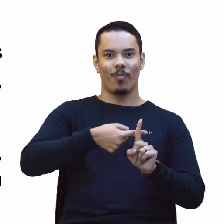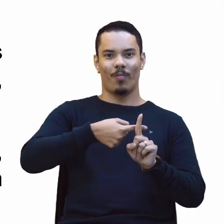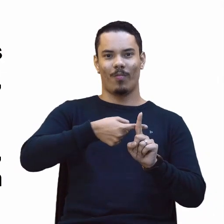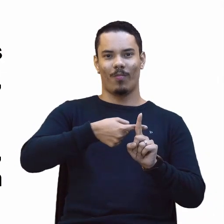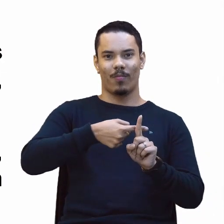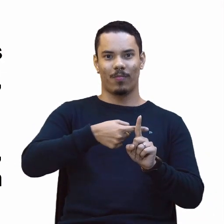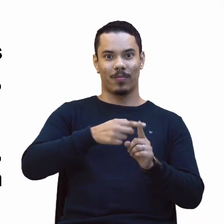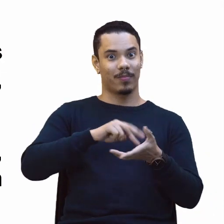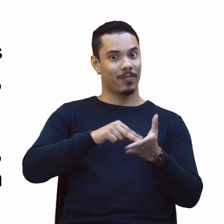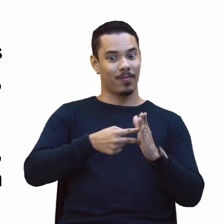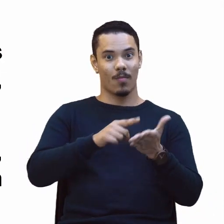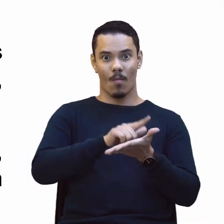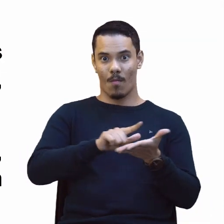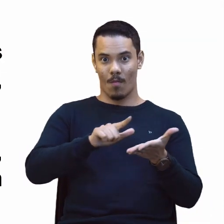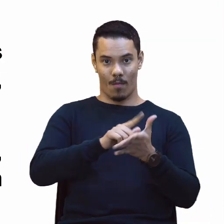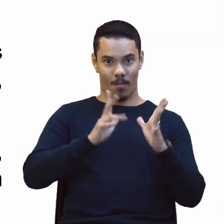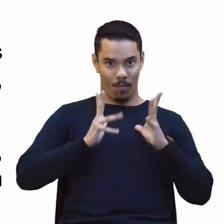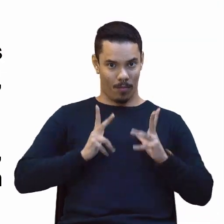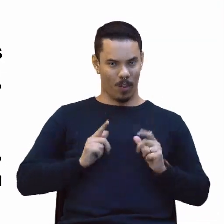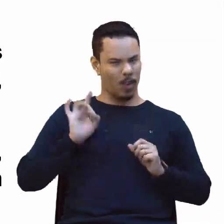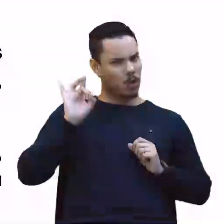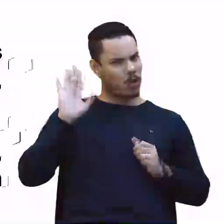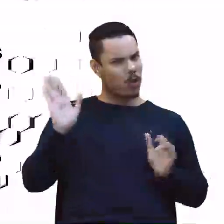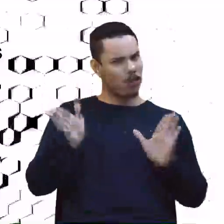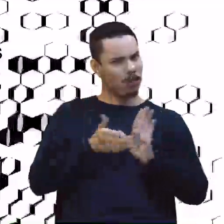uma analogia, ok?